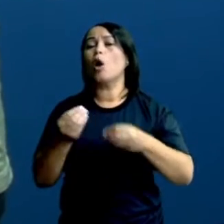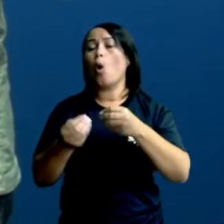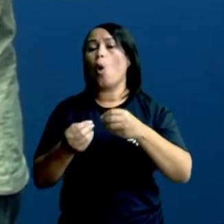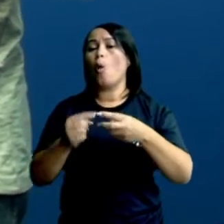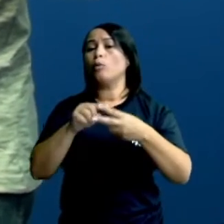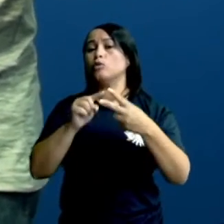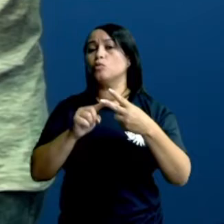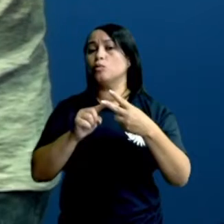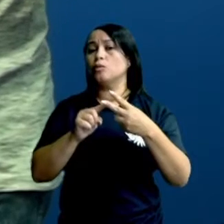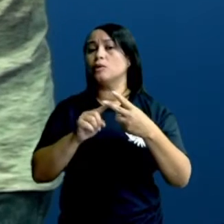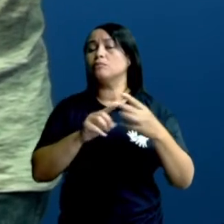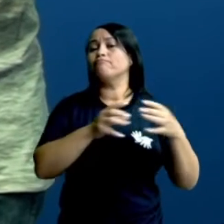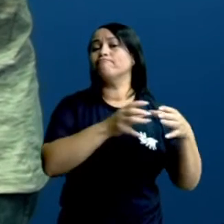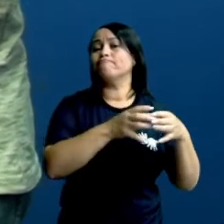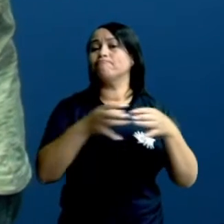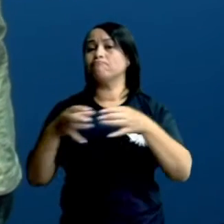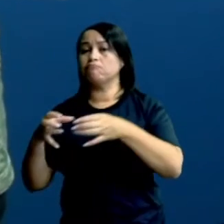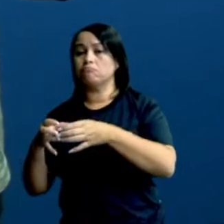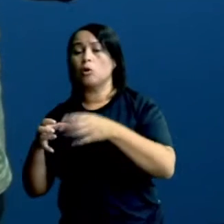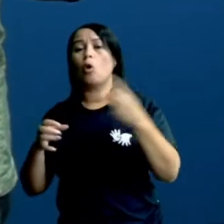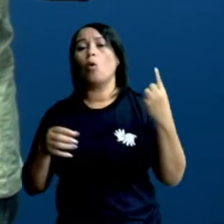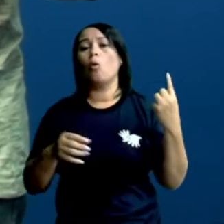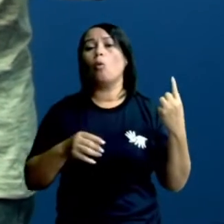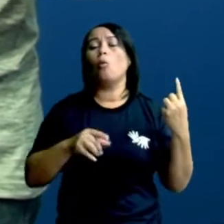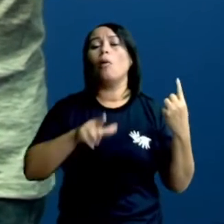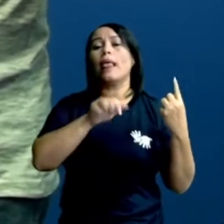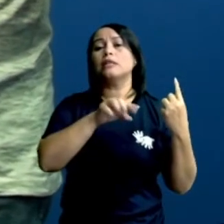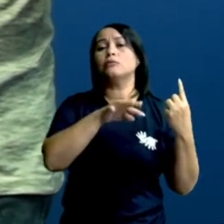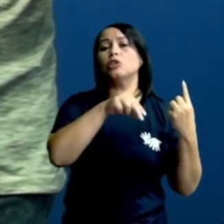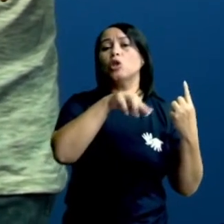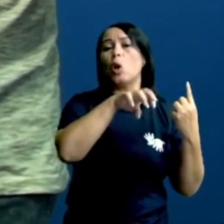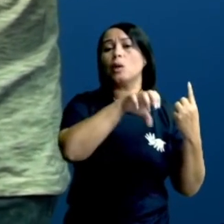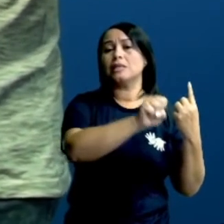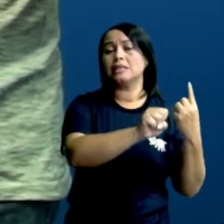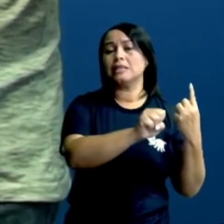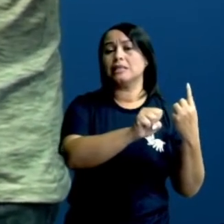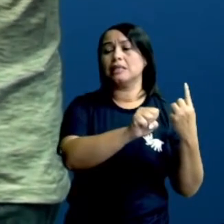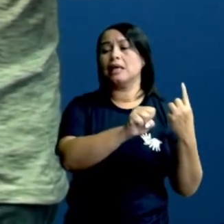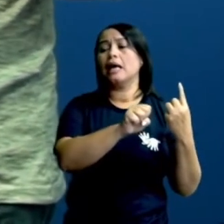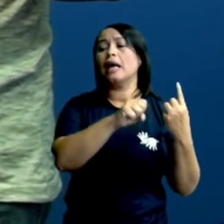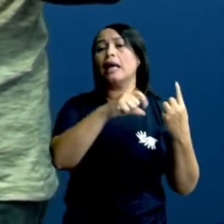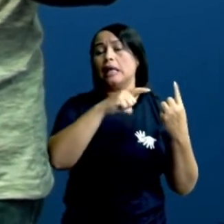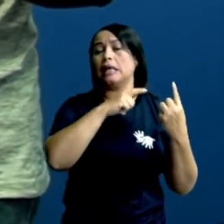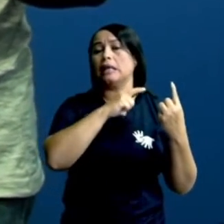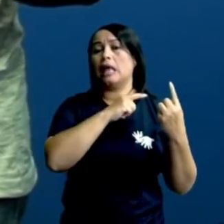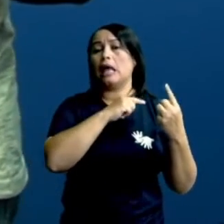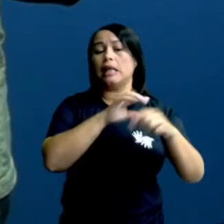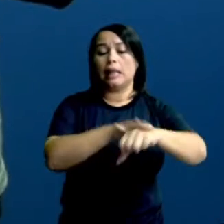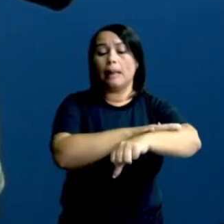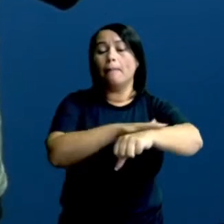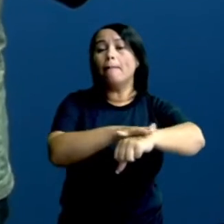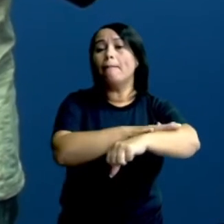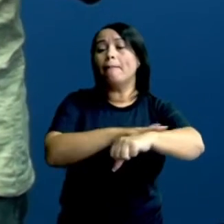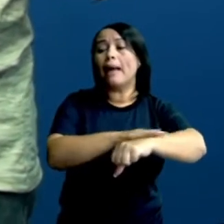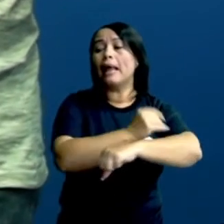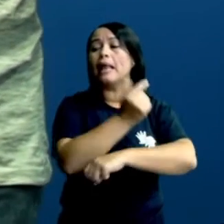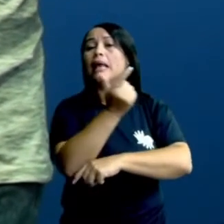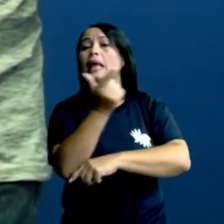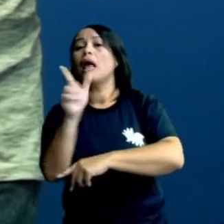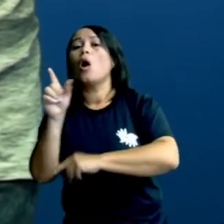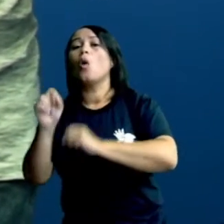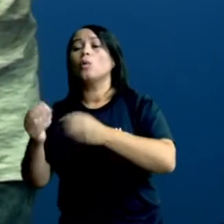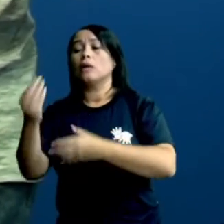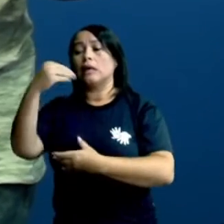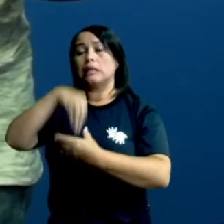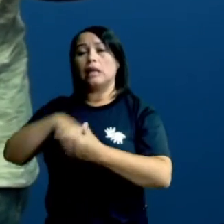duas formas. Uma é a leishmaniose tegumentar, que é uma leishmaniose que ataca a pele, e outra